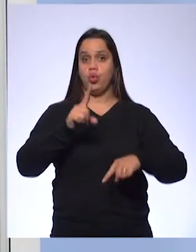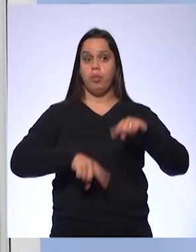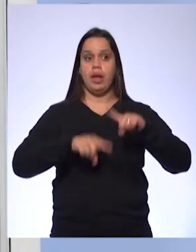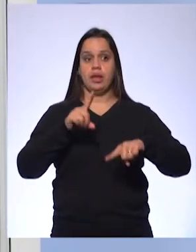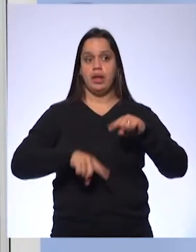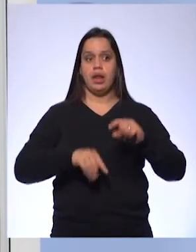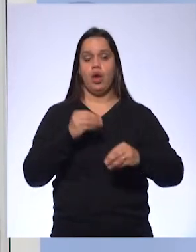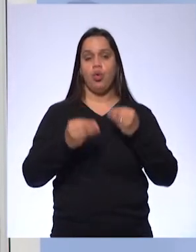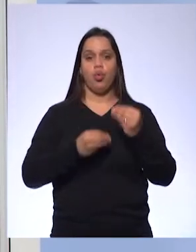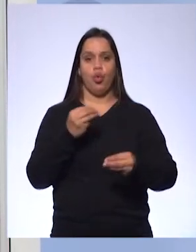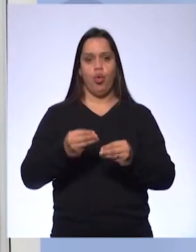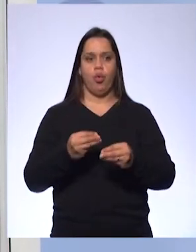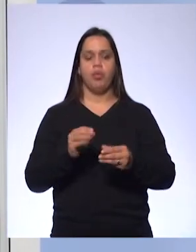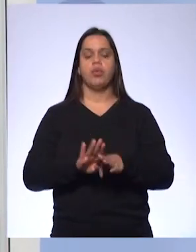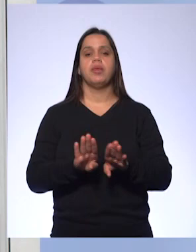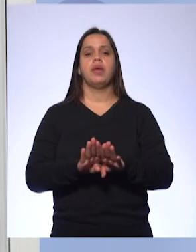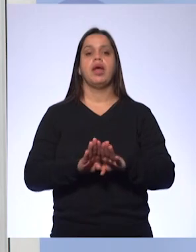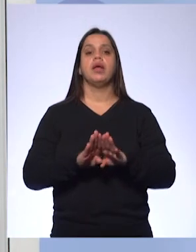se juntar assim, ó.